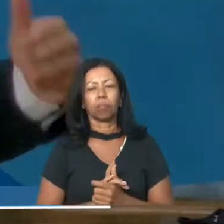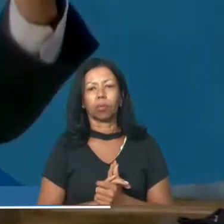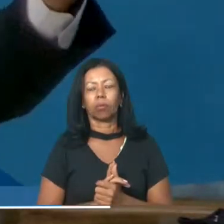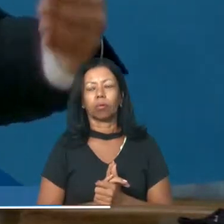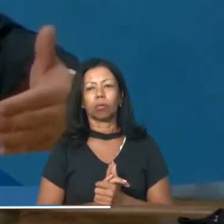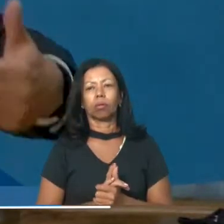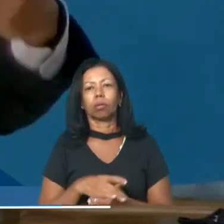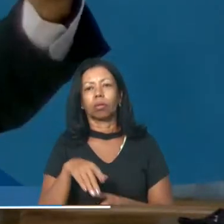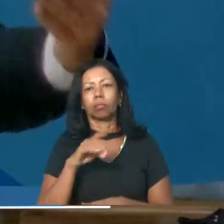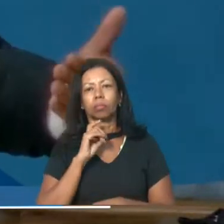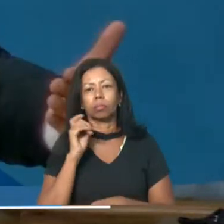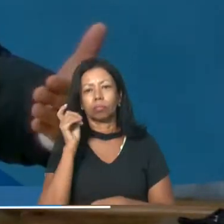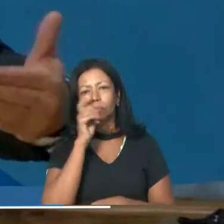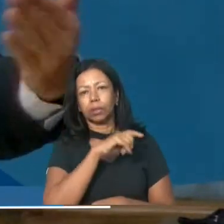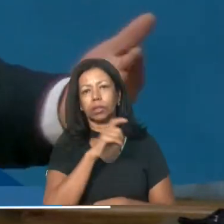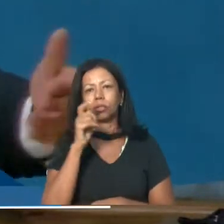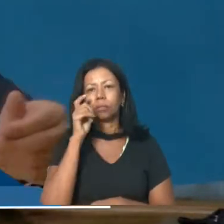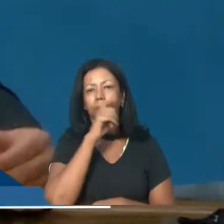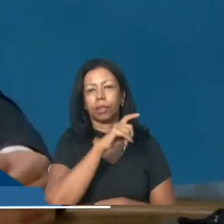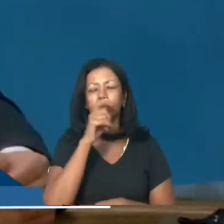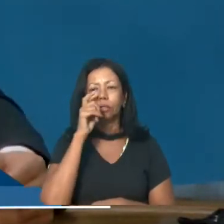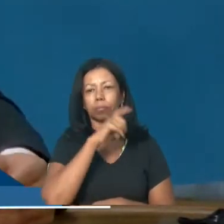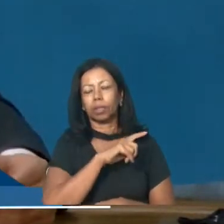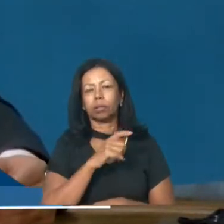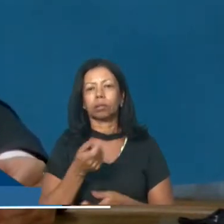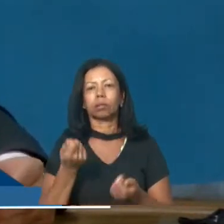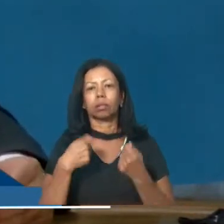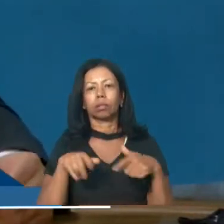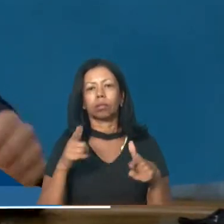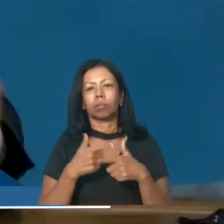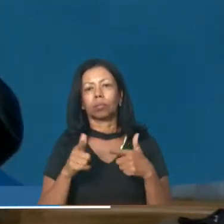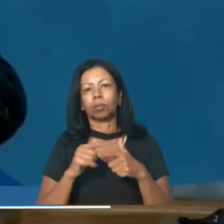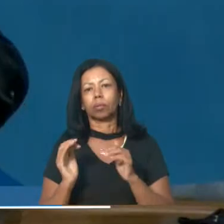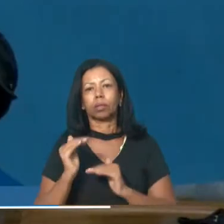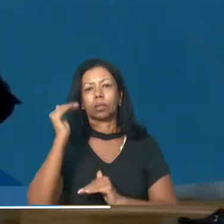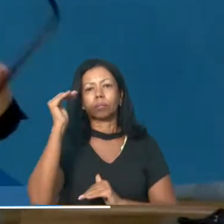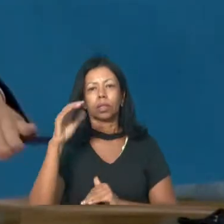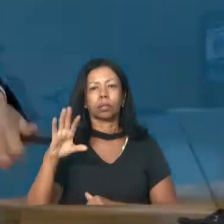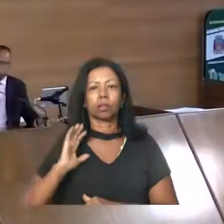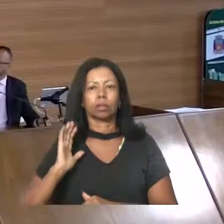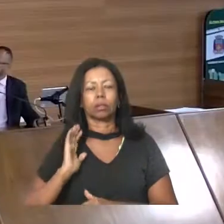absurdo, é uma mentira atrás da outra que tem prejudicado num todo o crescimento da cidade.